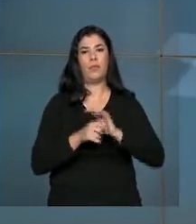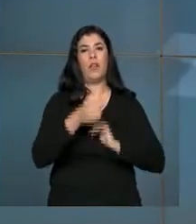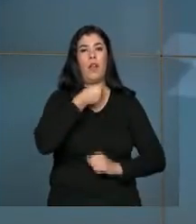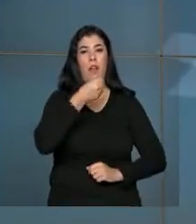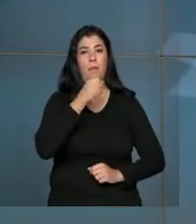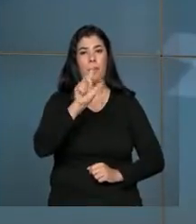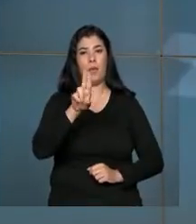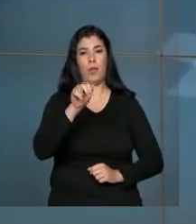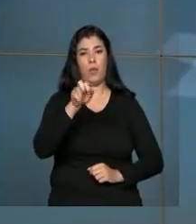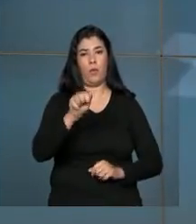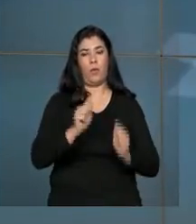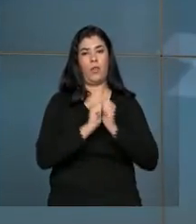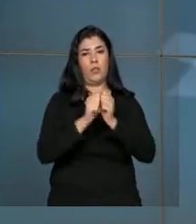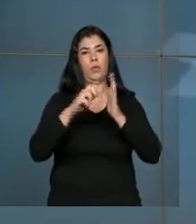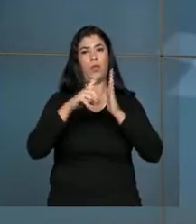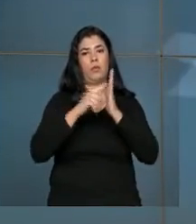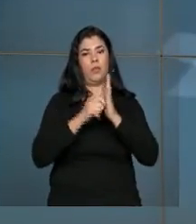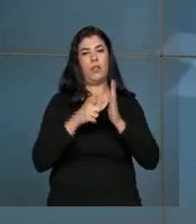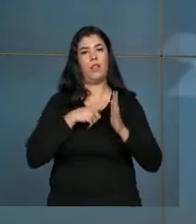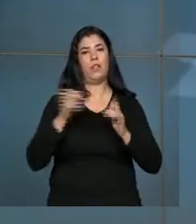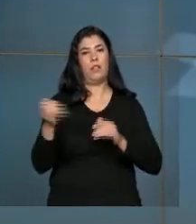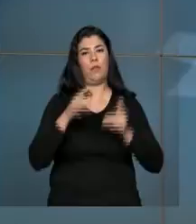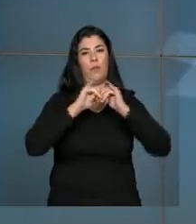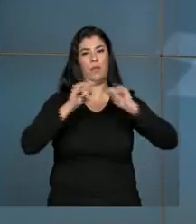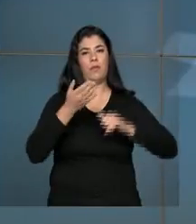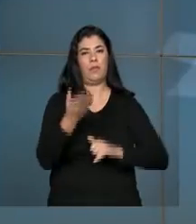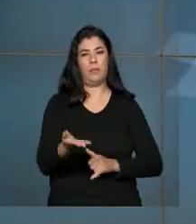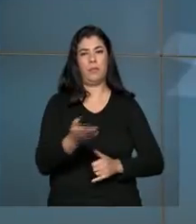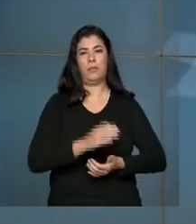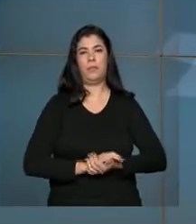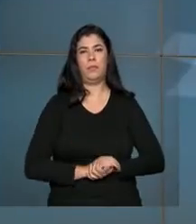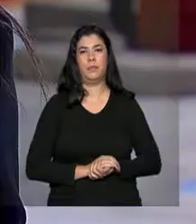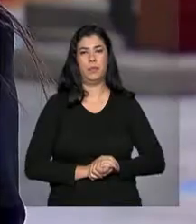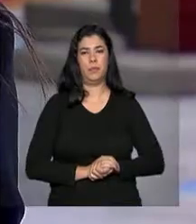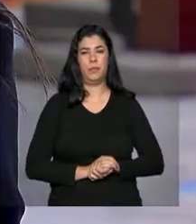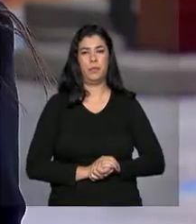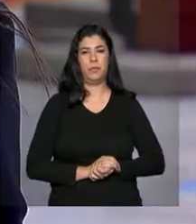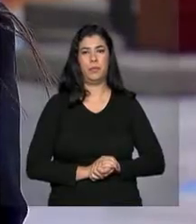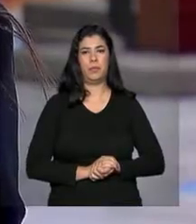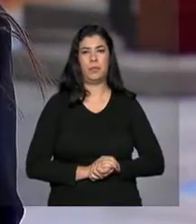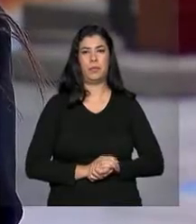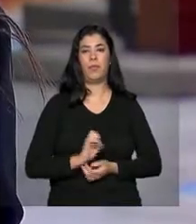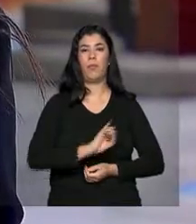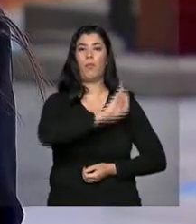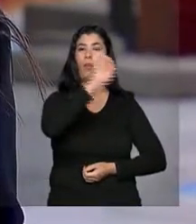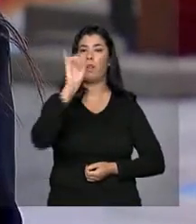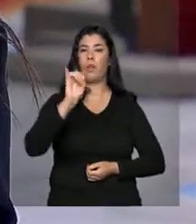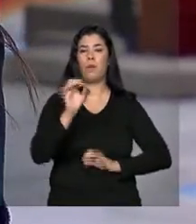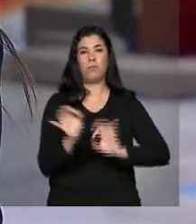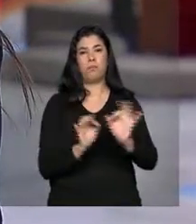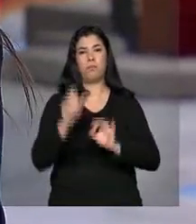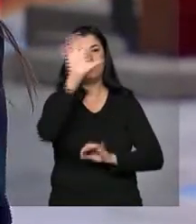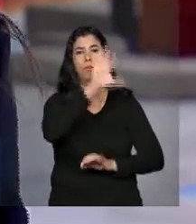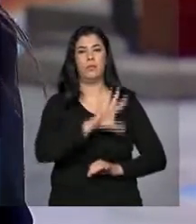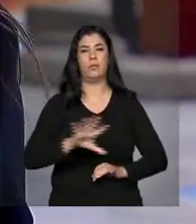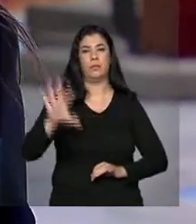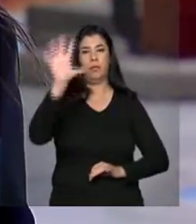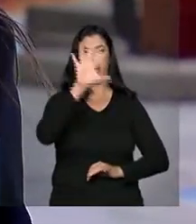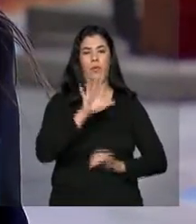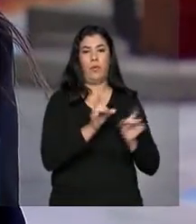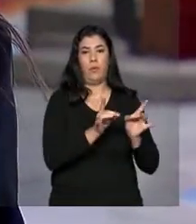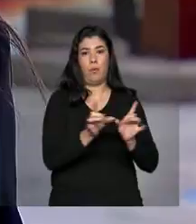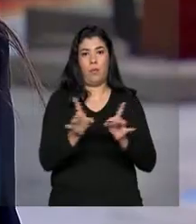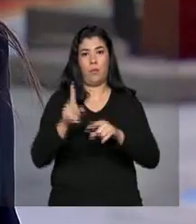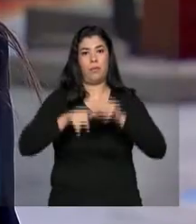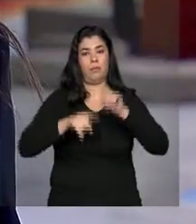Karen também está lá no Palácio do Planalto e traz outras informações. Olá, o Plano Nacional de Exportações traz